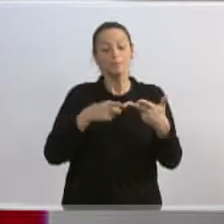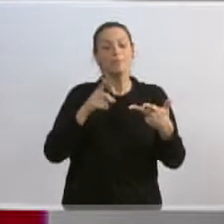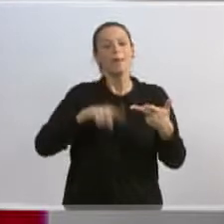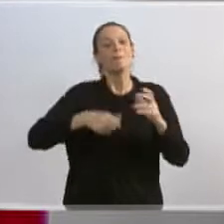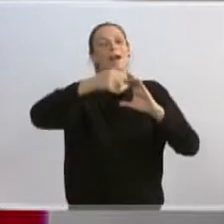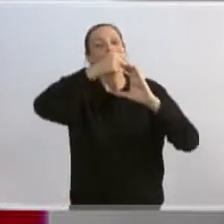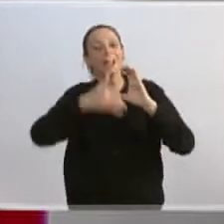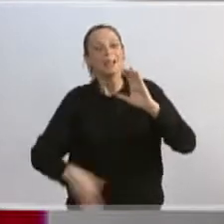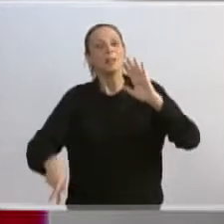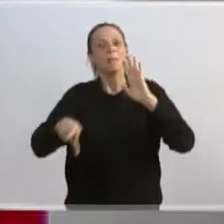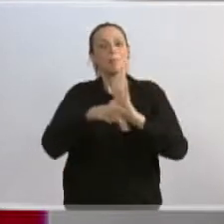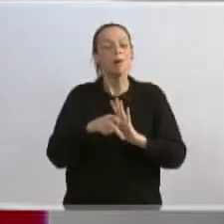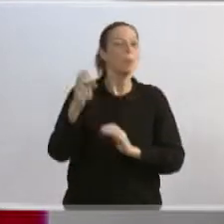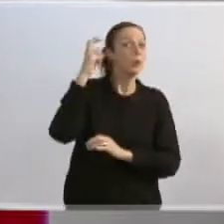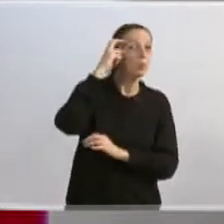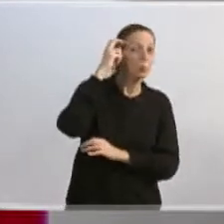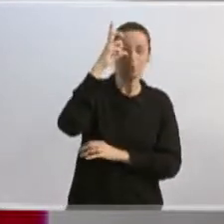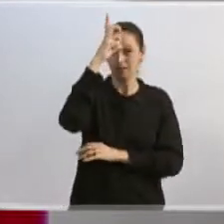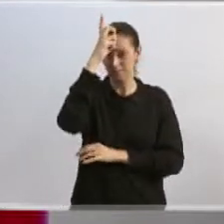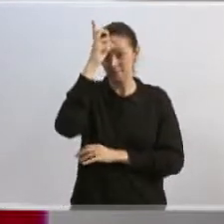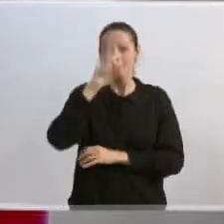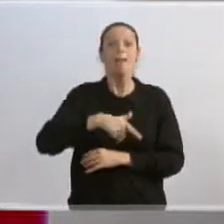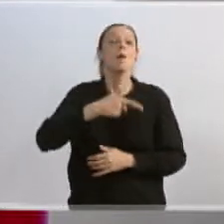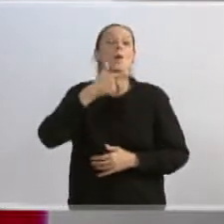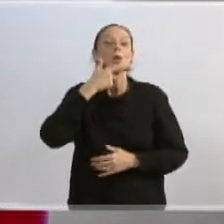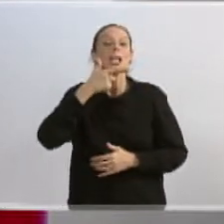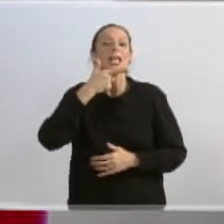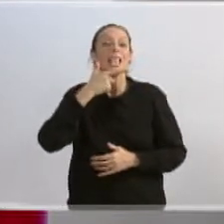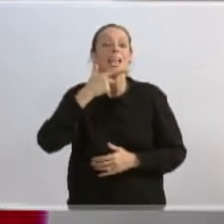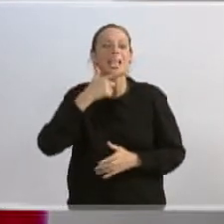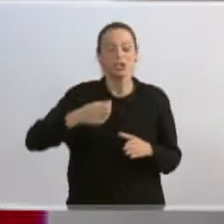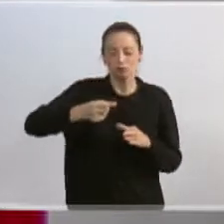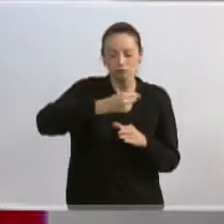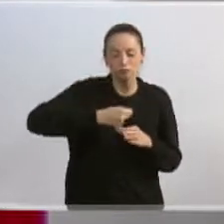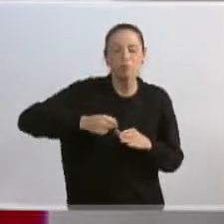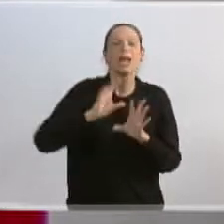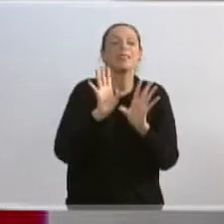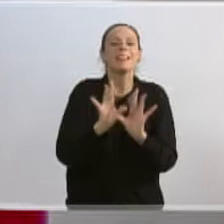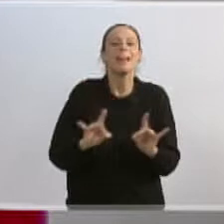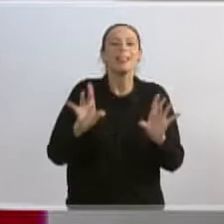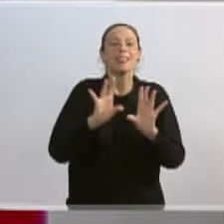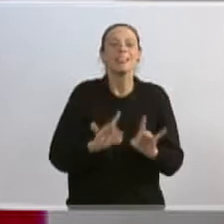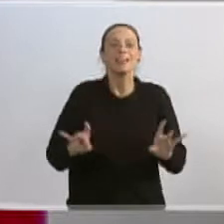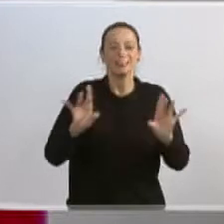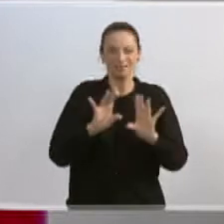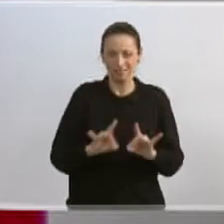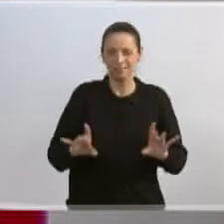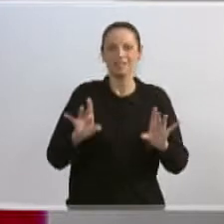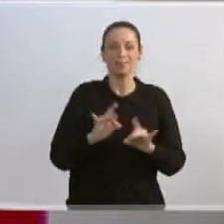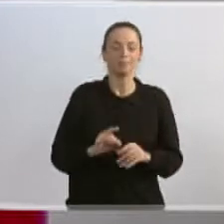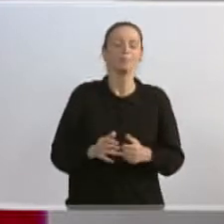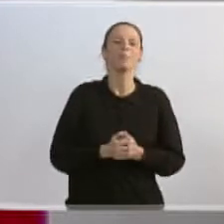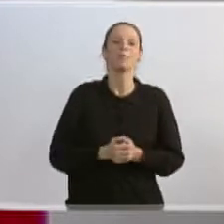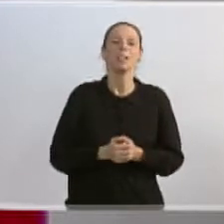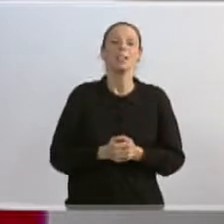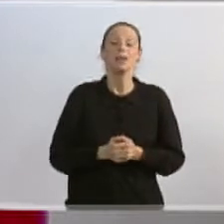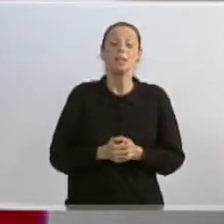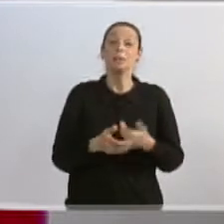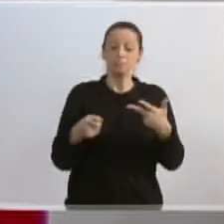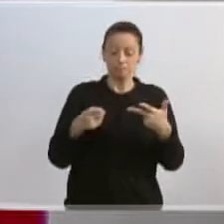heranças germânicas produção de produtos artesanais como carro quiser eu vou citar um exemplo